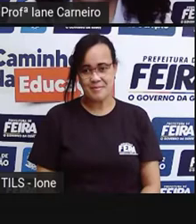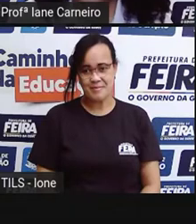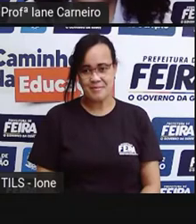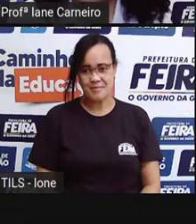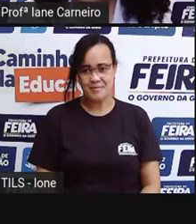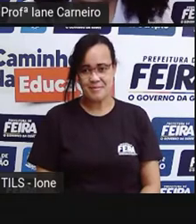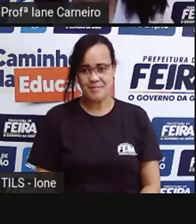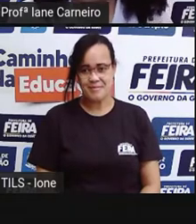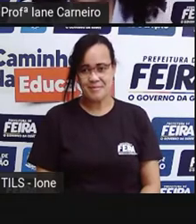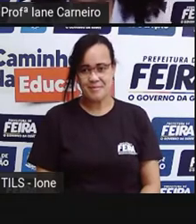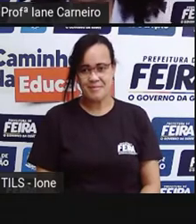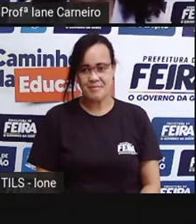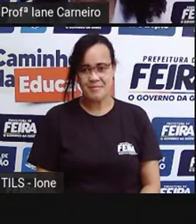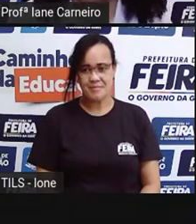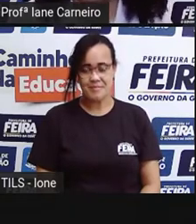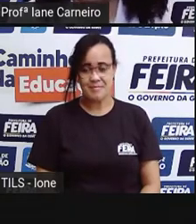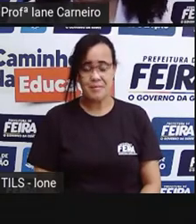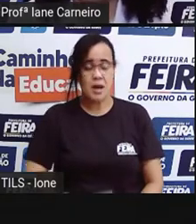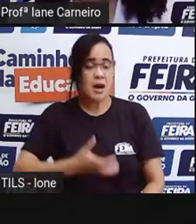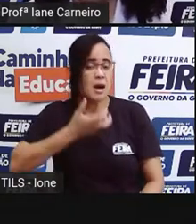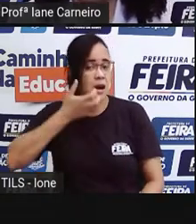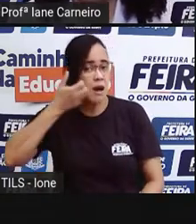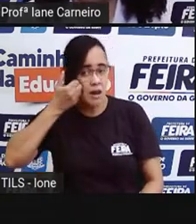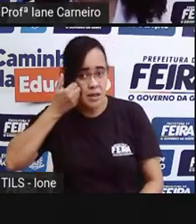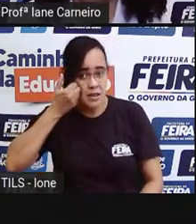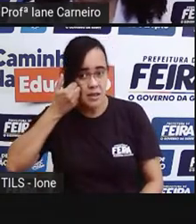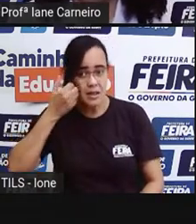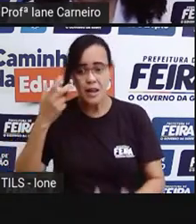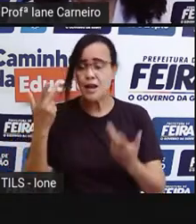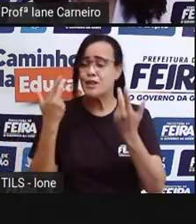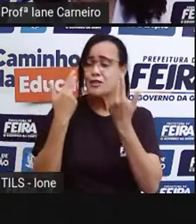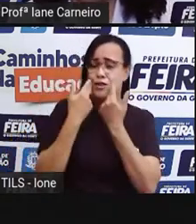Não faz mal ser adotado.